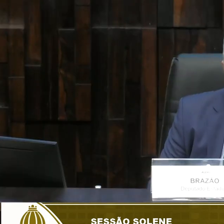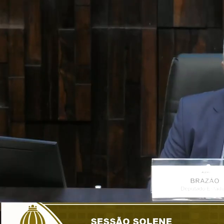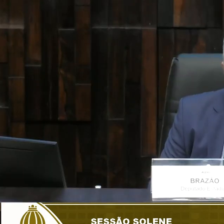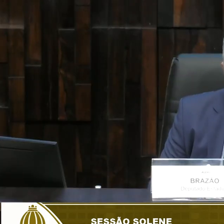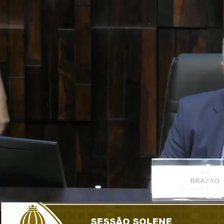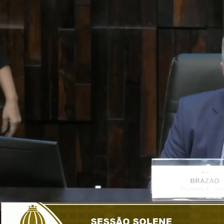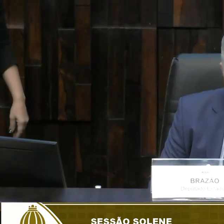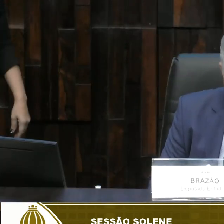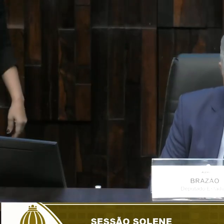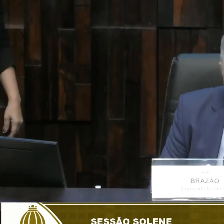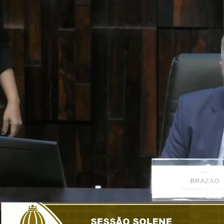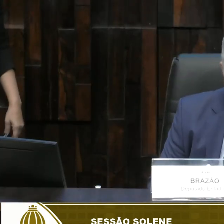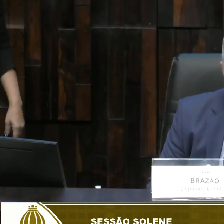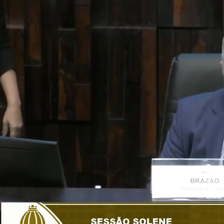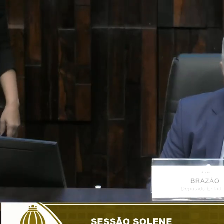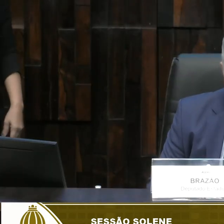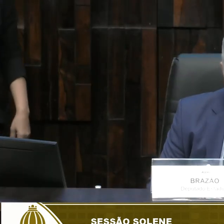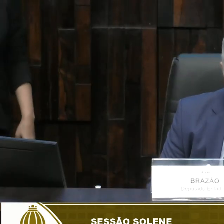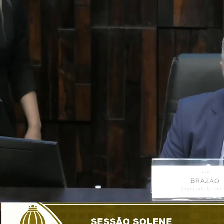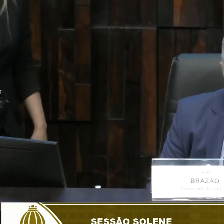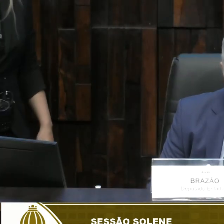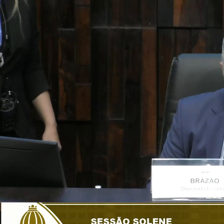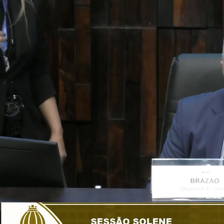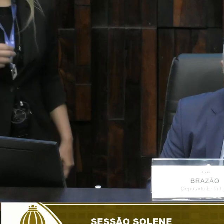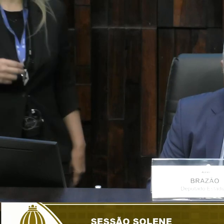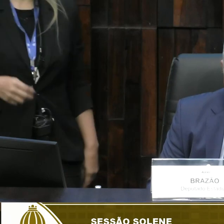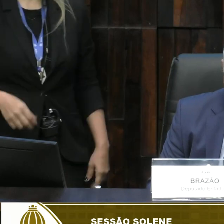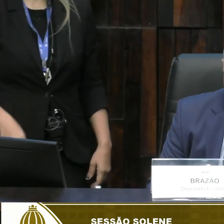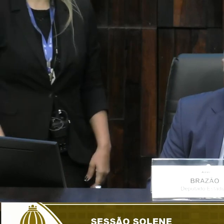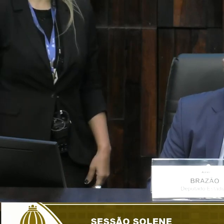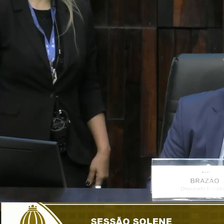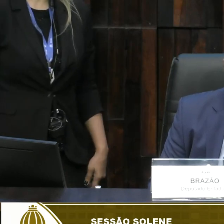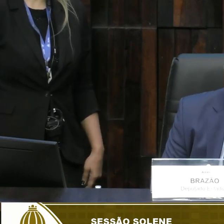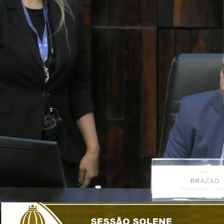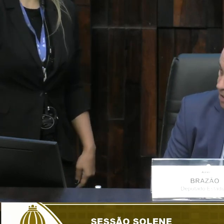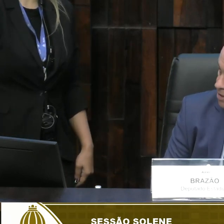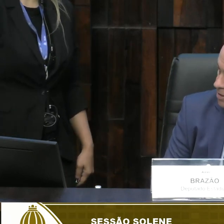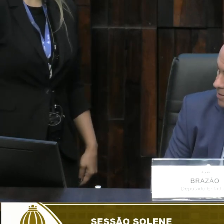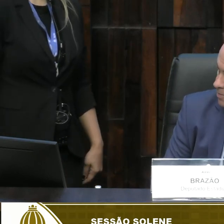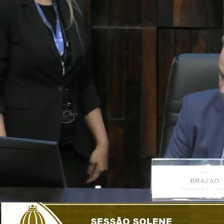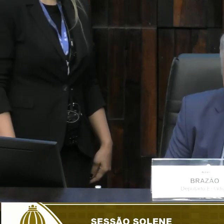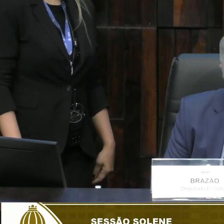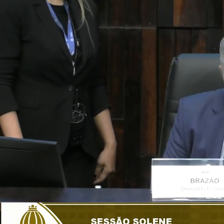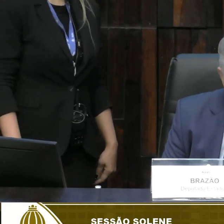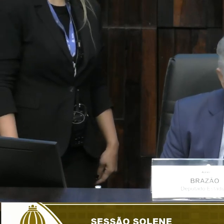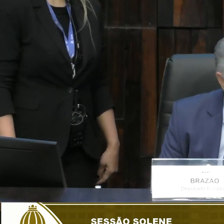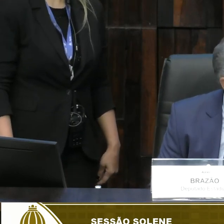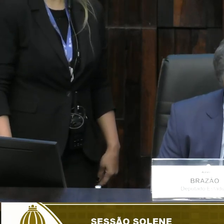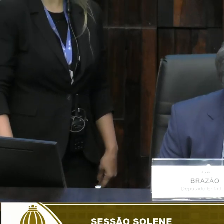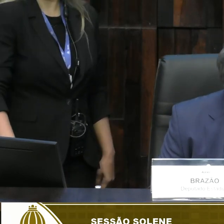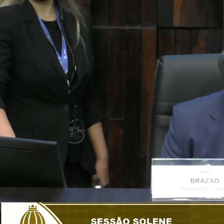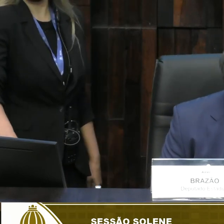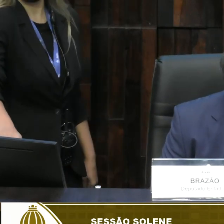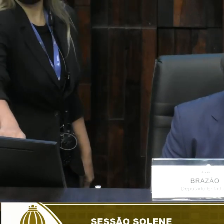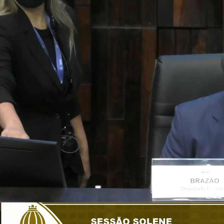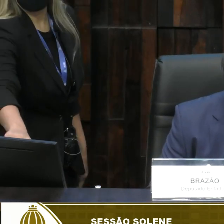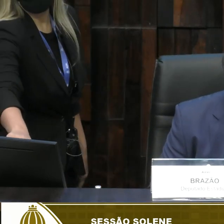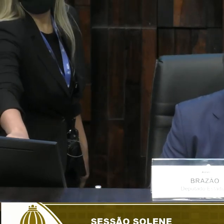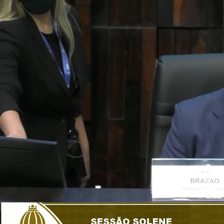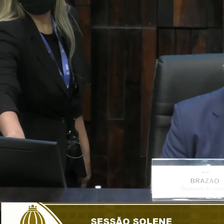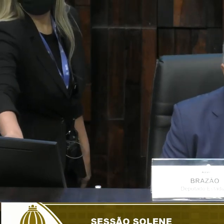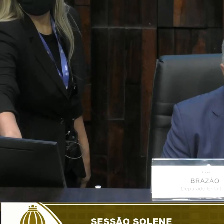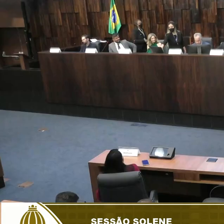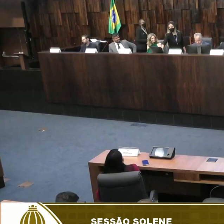Agora vou passar a palavra aqui ao senhor Gelson Ribais. A palavra aqui.